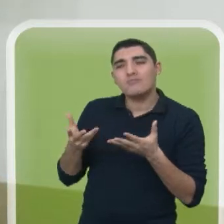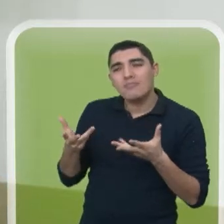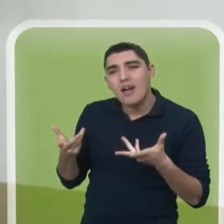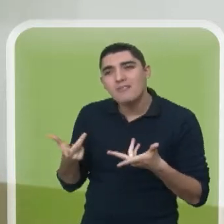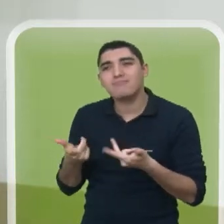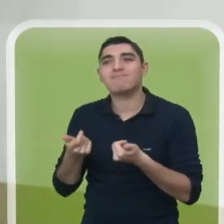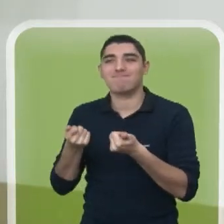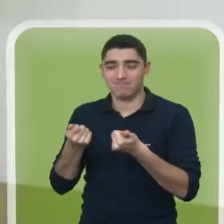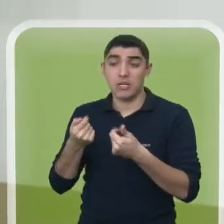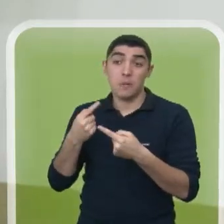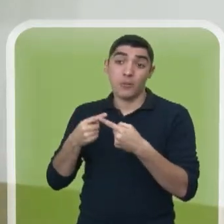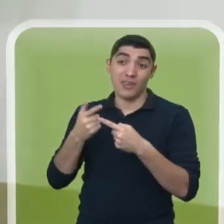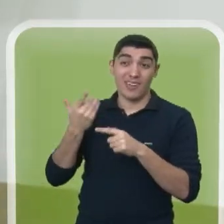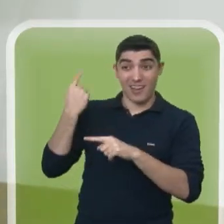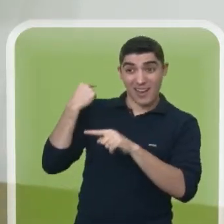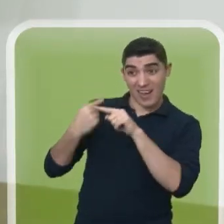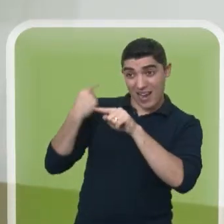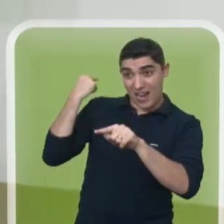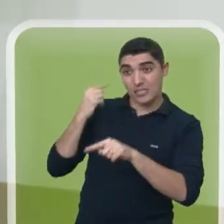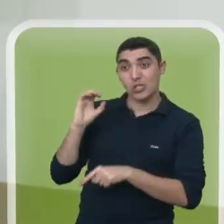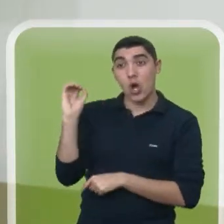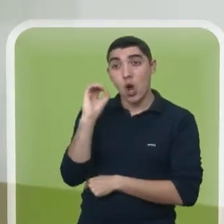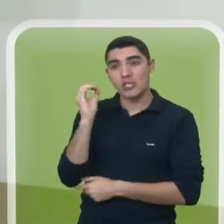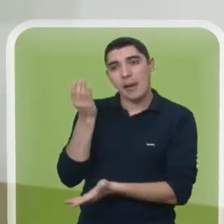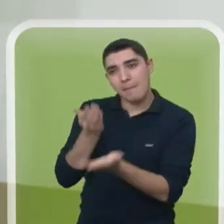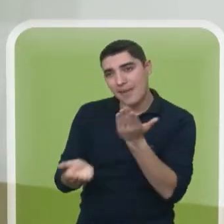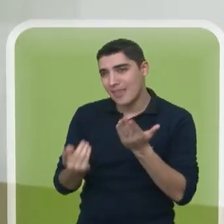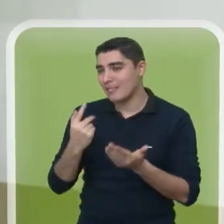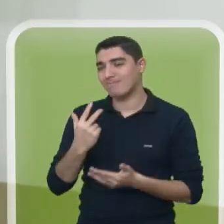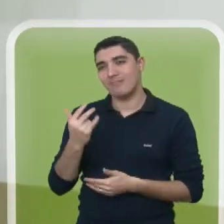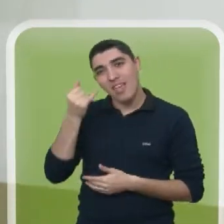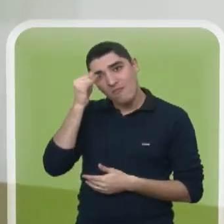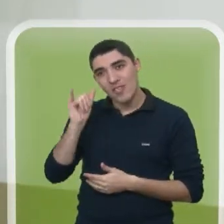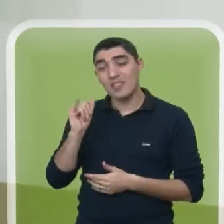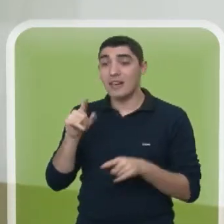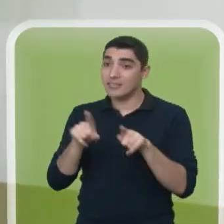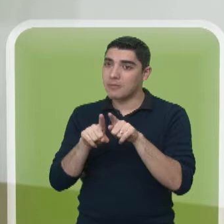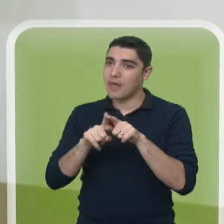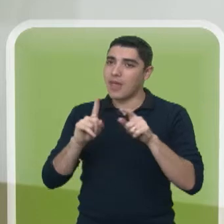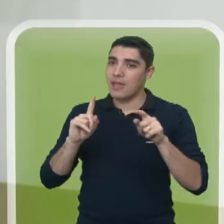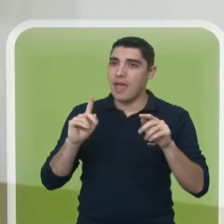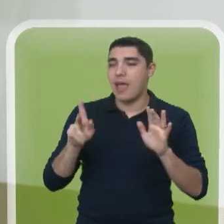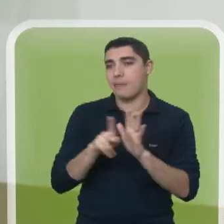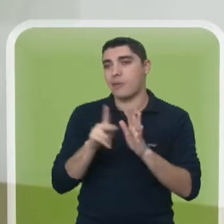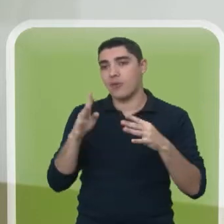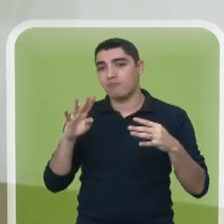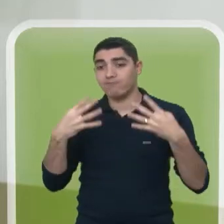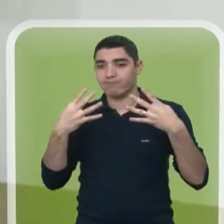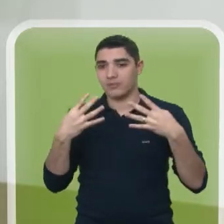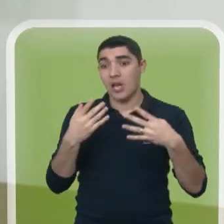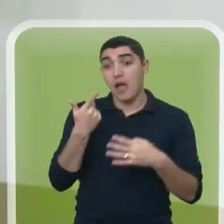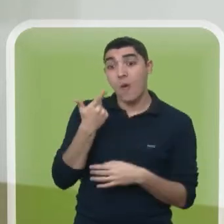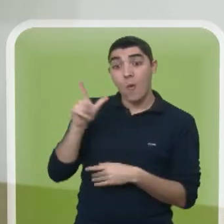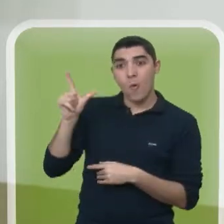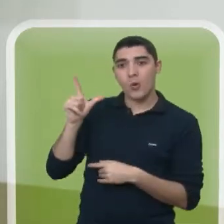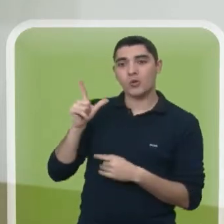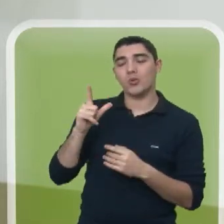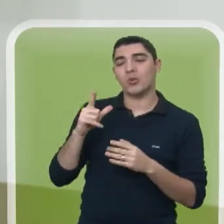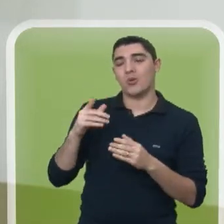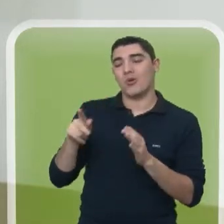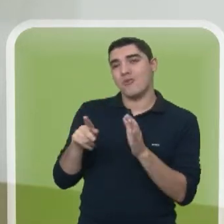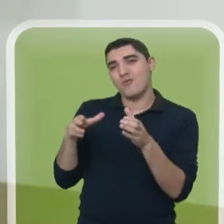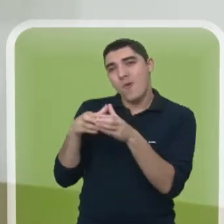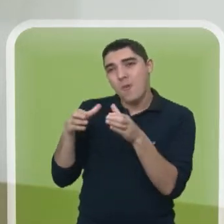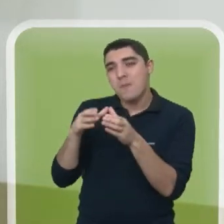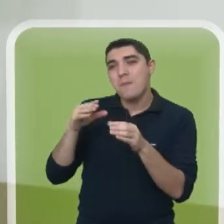contra o Osasco, que não poderia ter perdido, talvez pode ter feito alguma diferença na classificação final, poderia ter pego um time um pouquinho mais fraco do